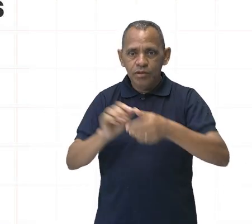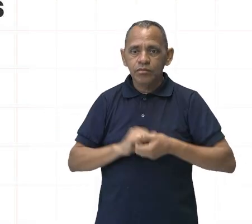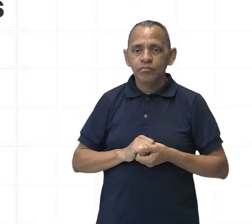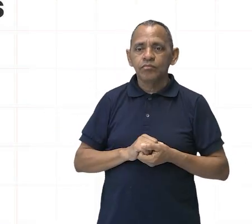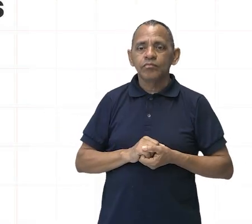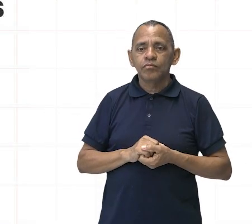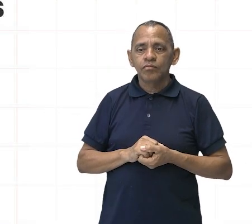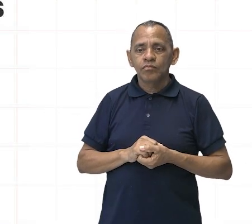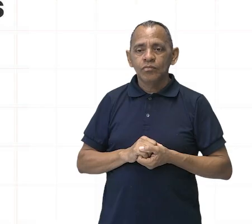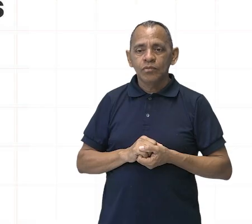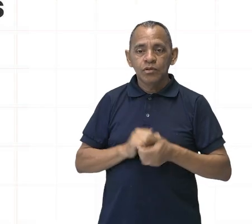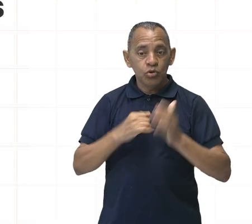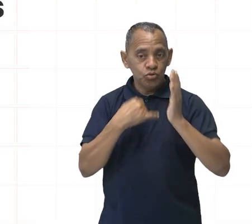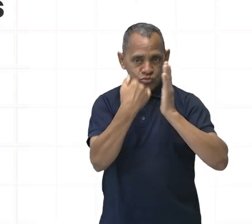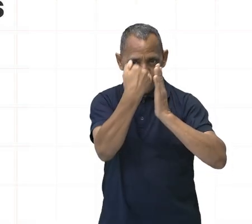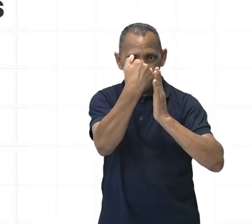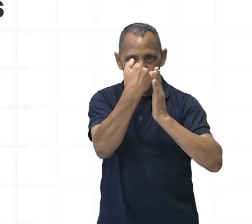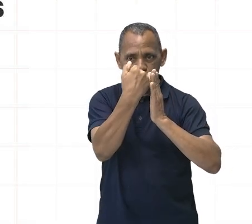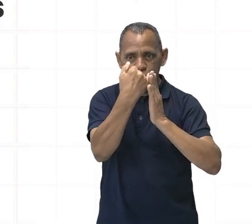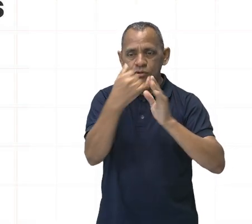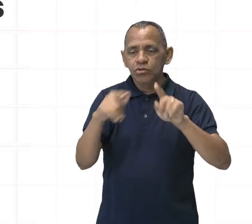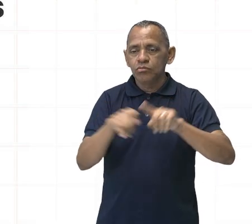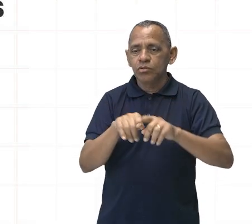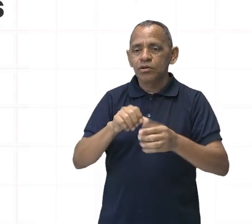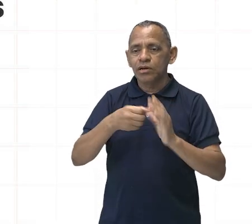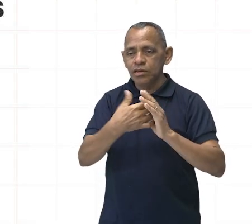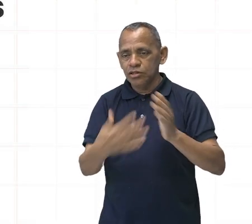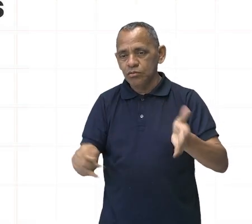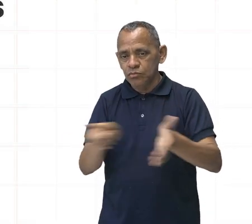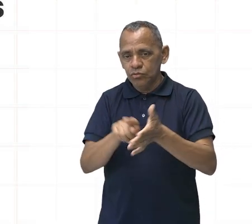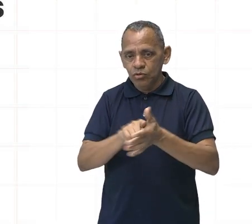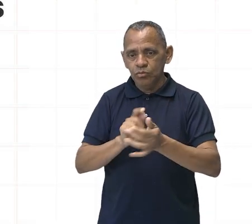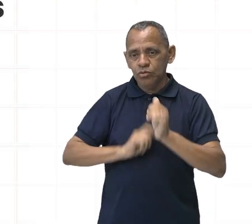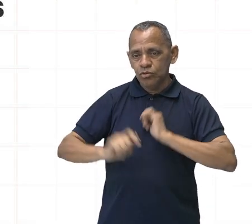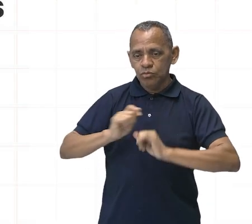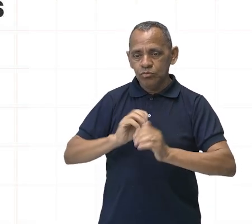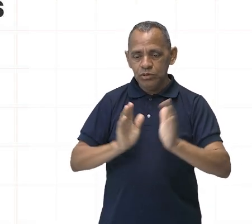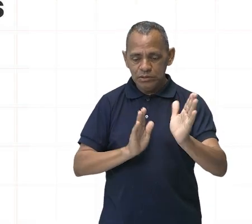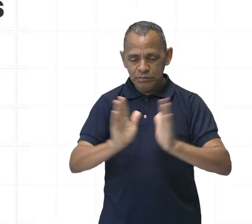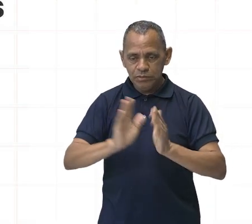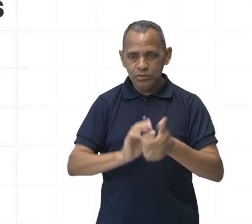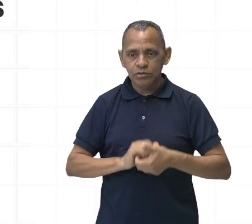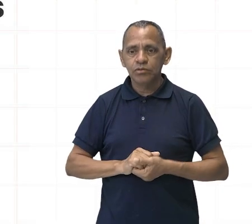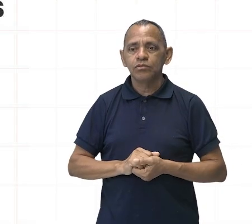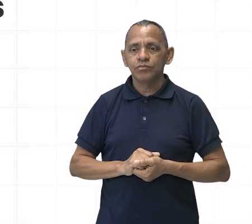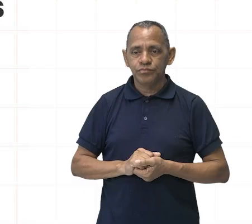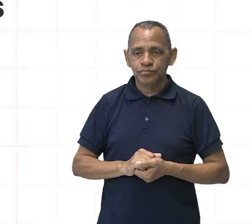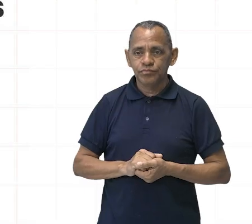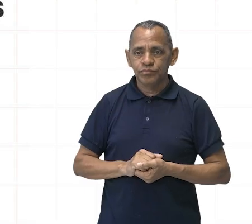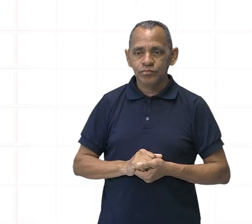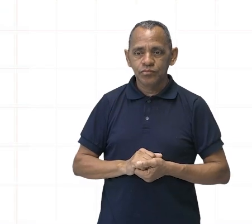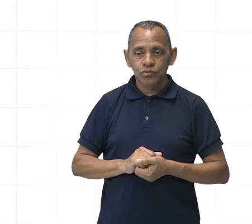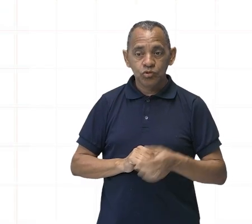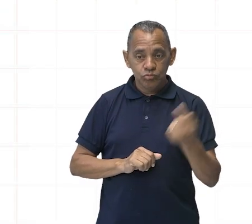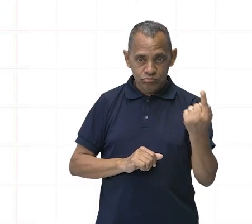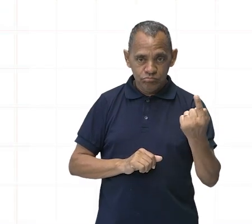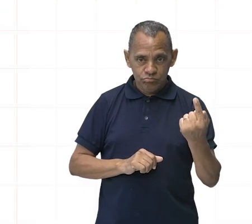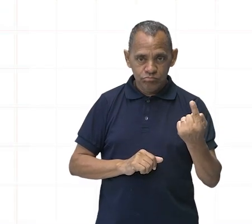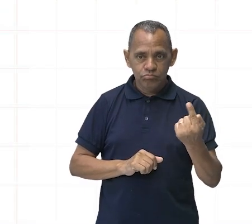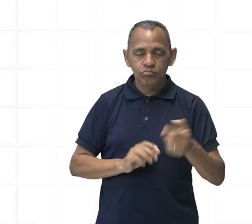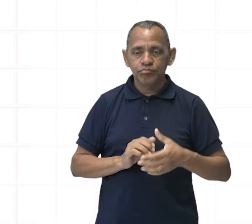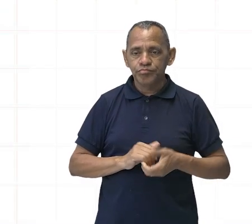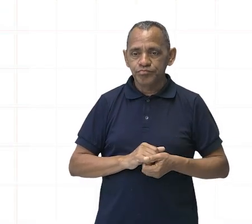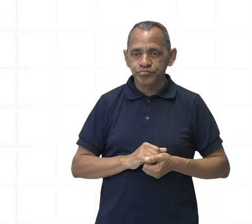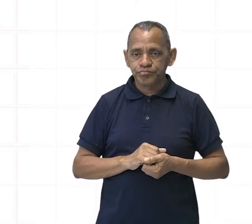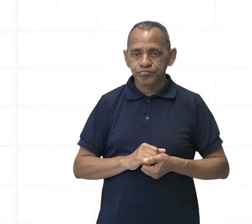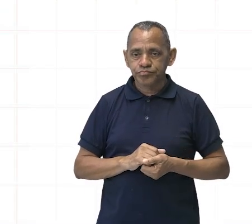características em relação à economia durante o governo de FHC. Lembrando, o primeiro mandato, certo? O segundo